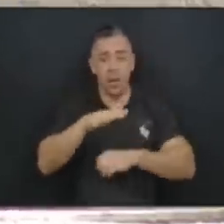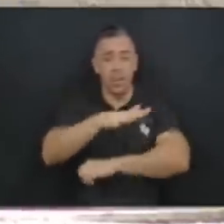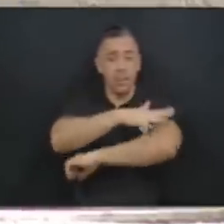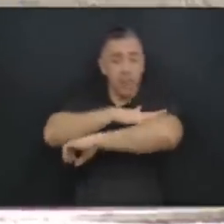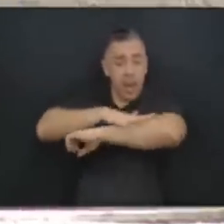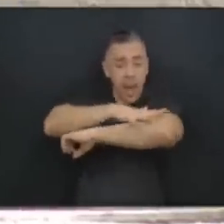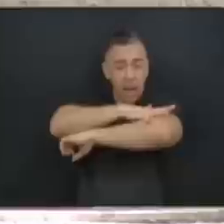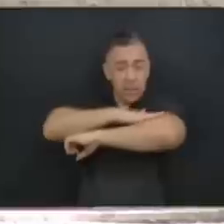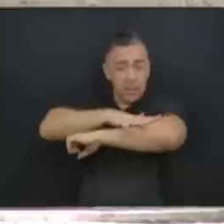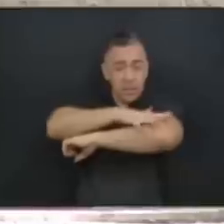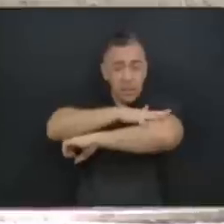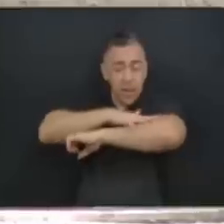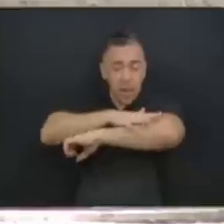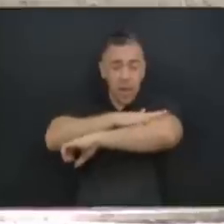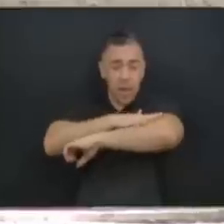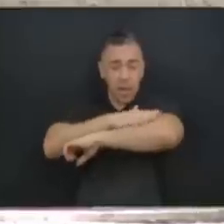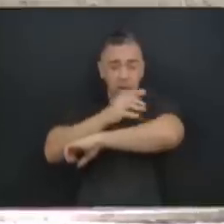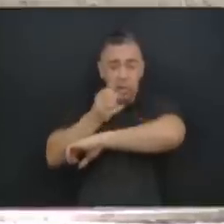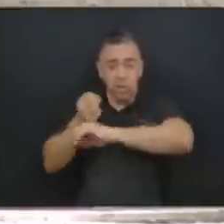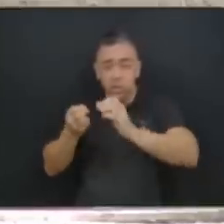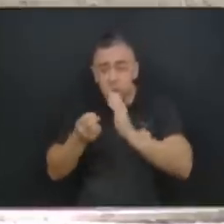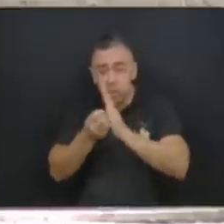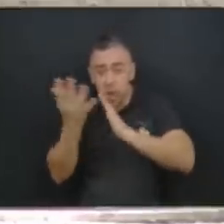desculpe a palavra